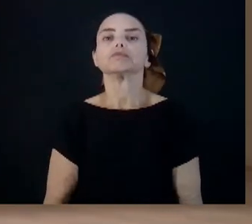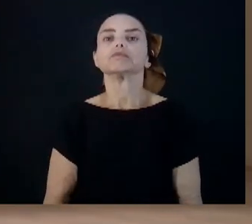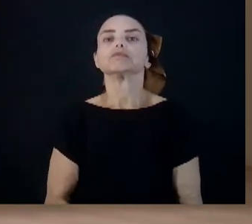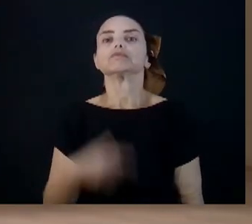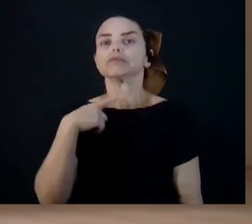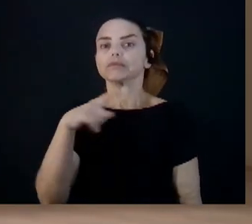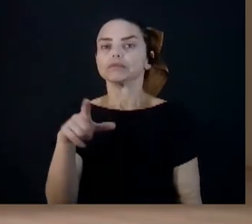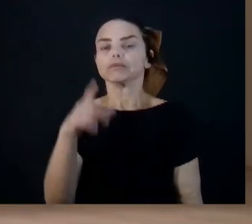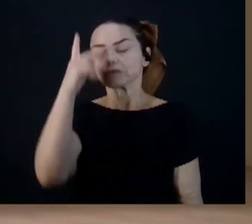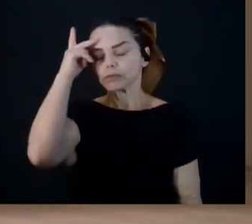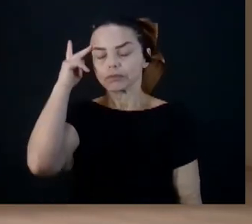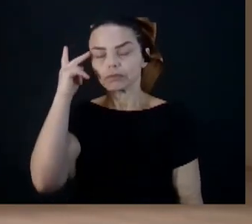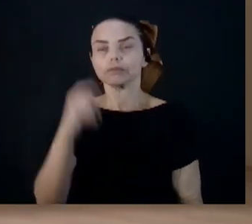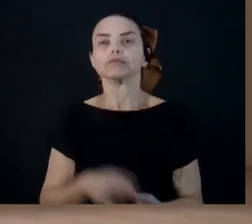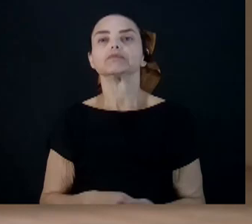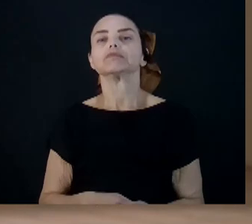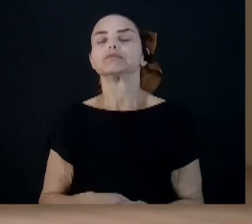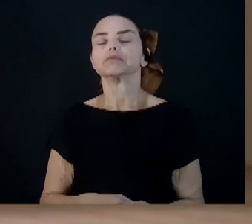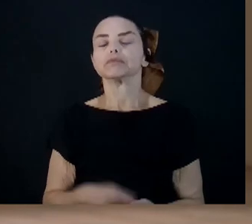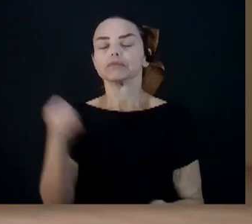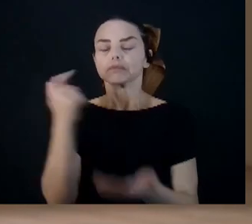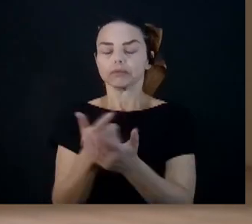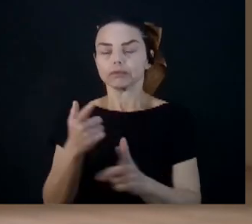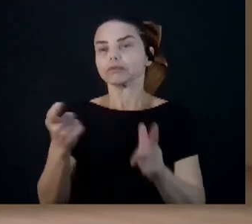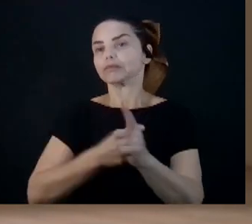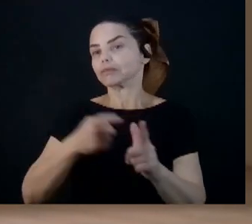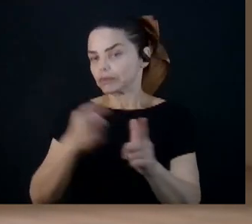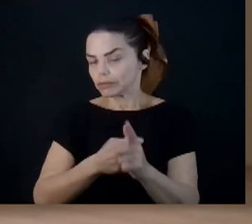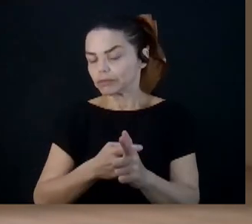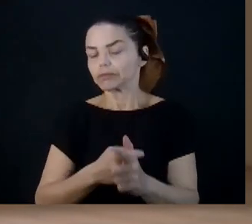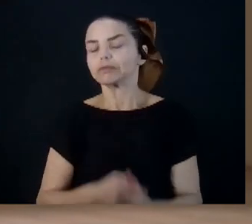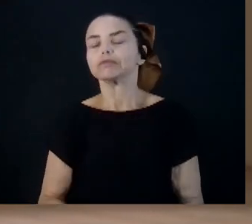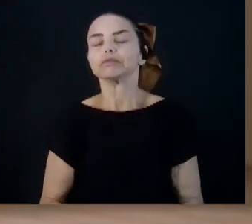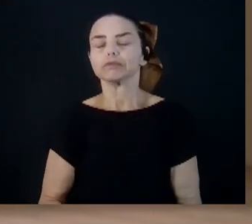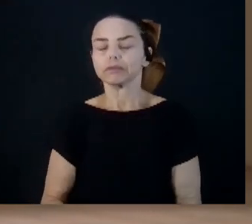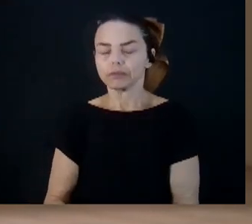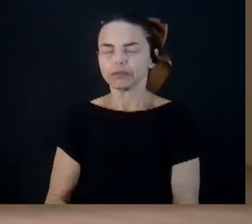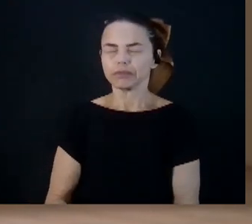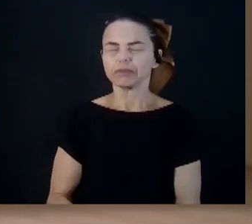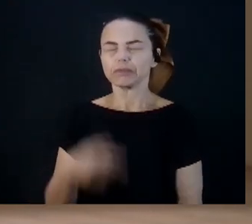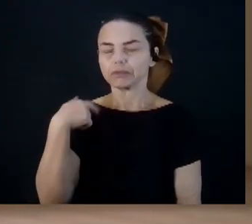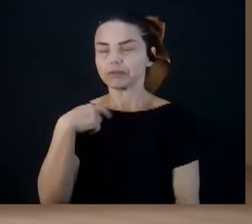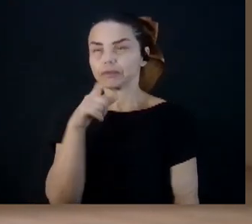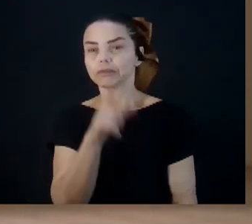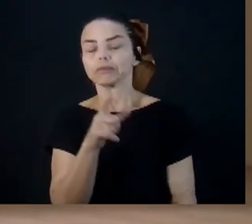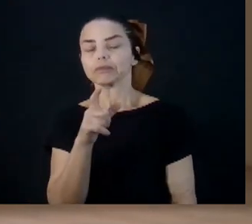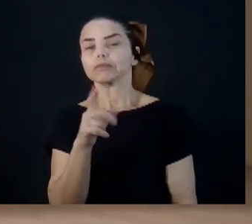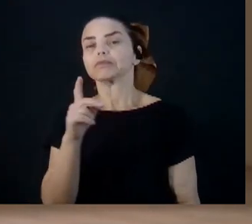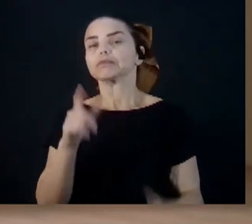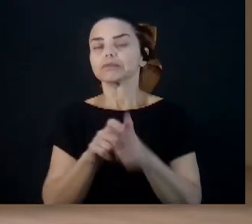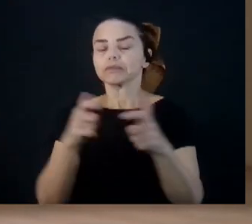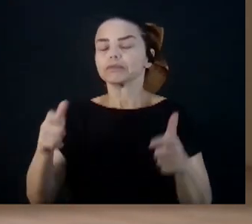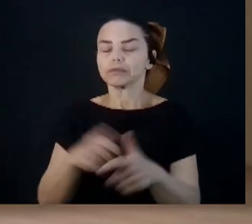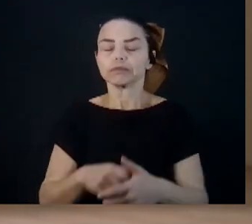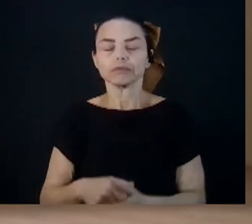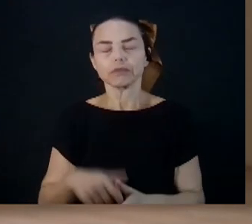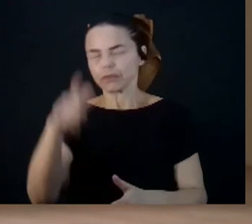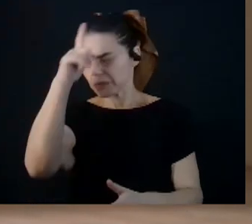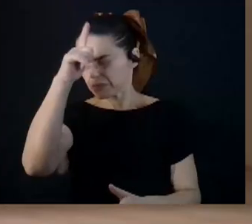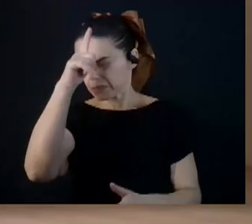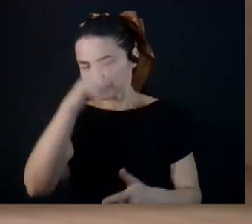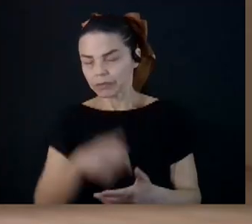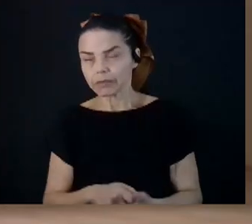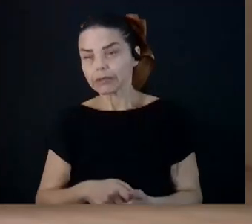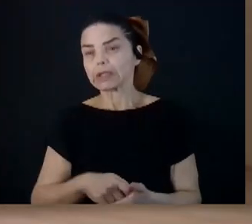conseguirem quitarem as suas dívidas, as suas contas, né? E a grande maioria desses alemães assinaram os seus